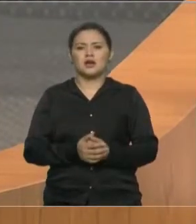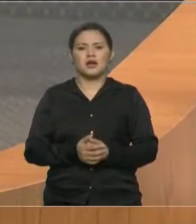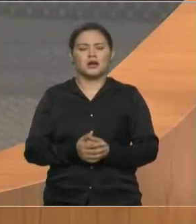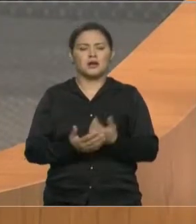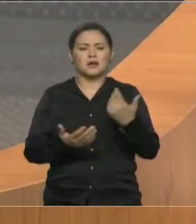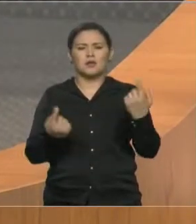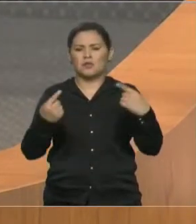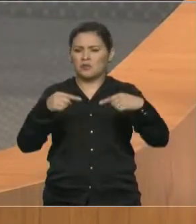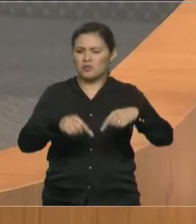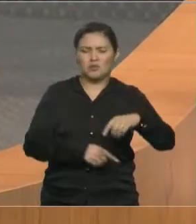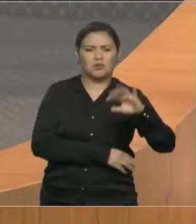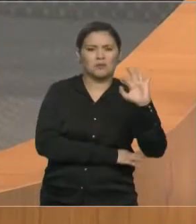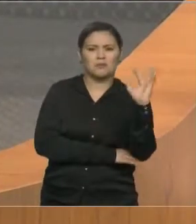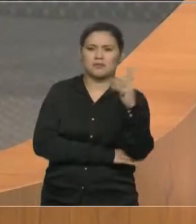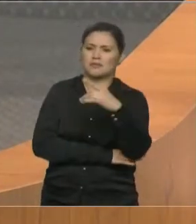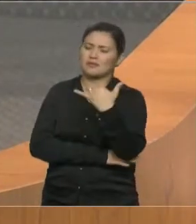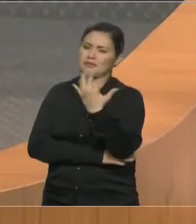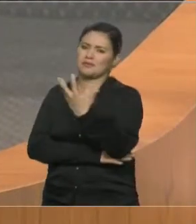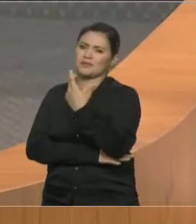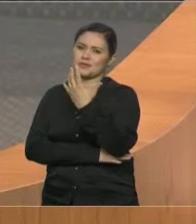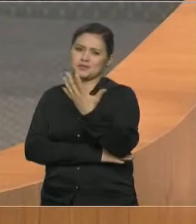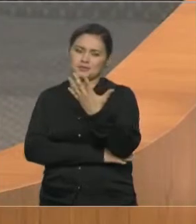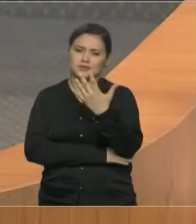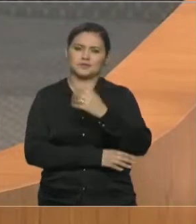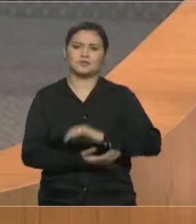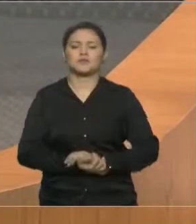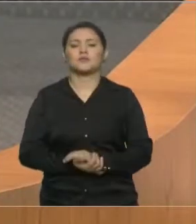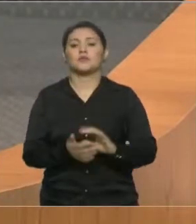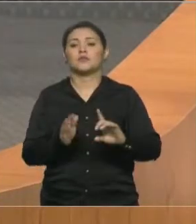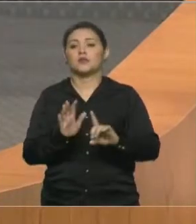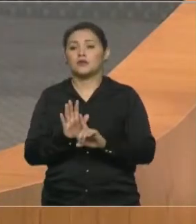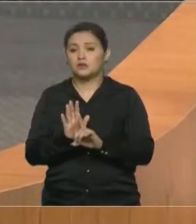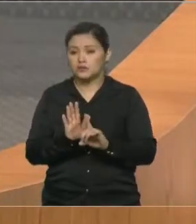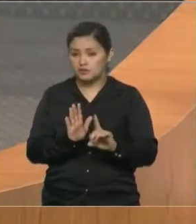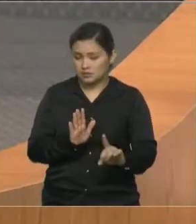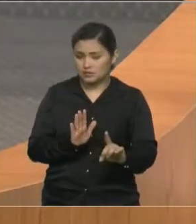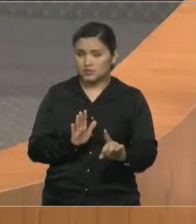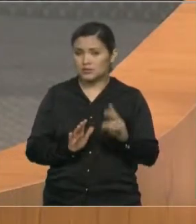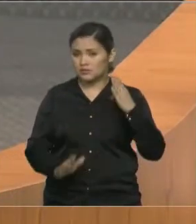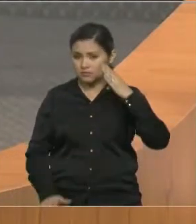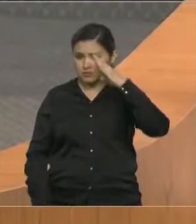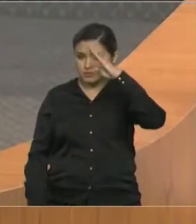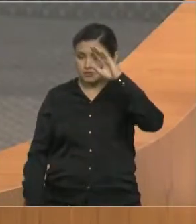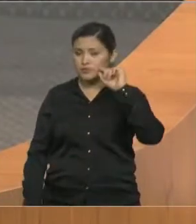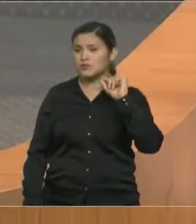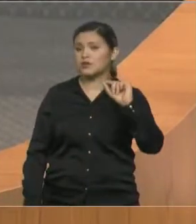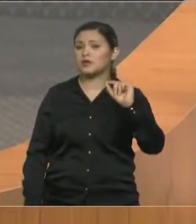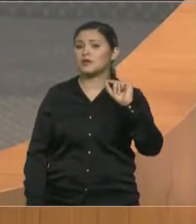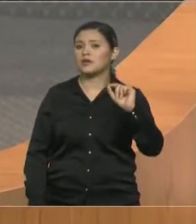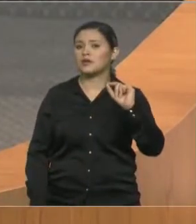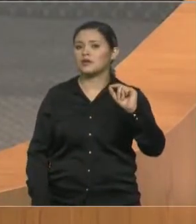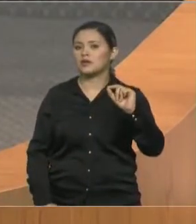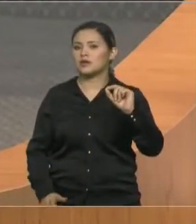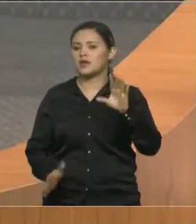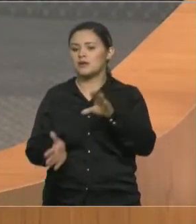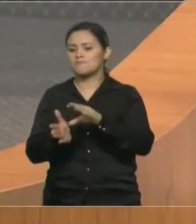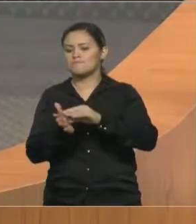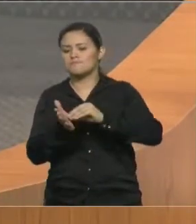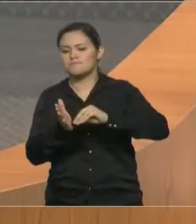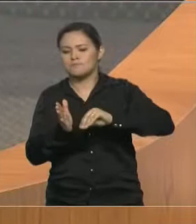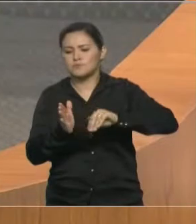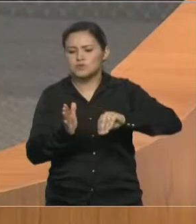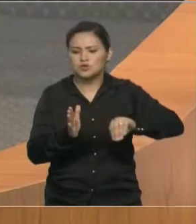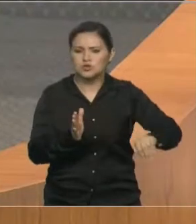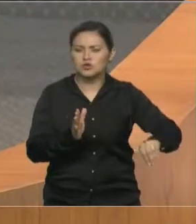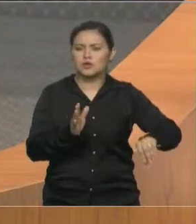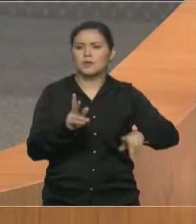Me refiro a decretos do presidente da República, que retira a participação popular do Conselho Nacional de Meio Ambiente.